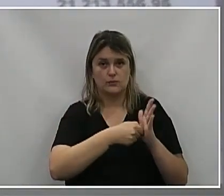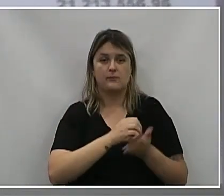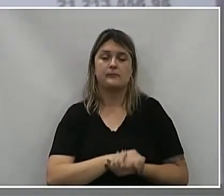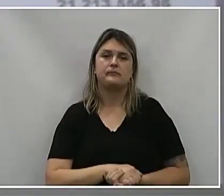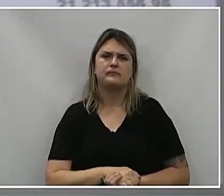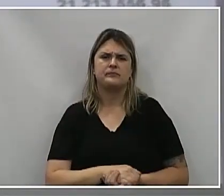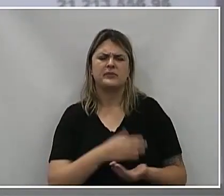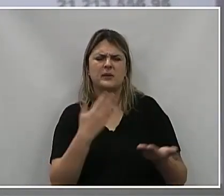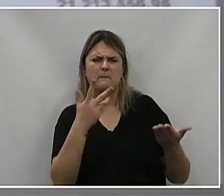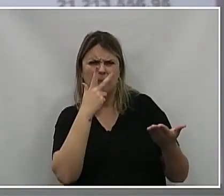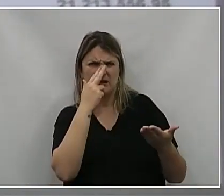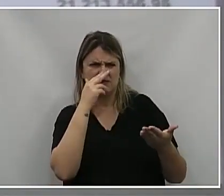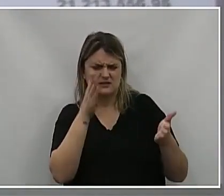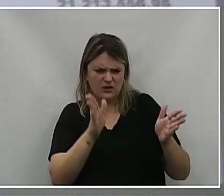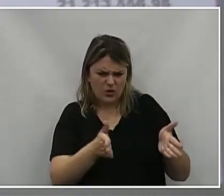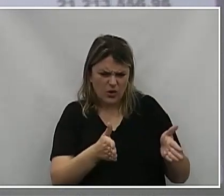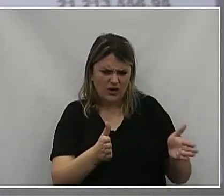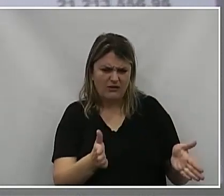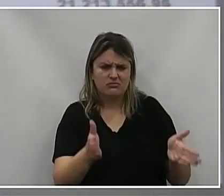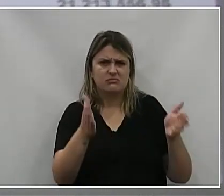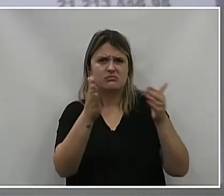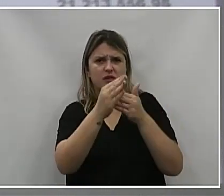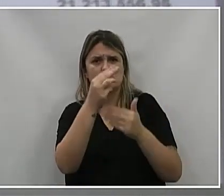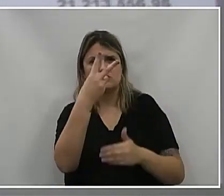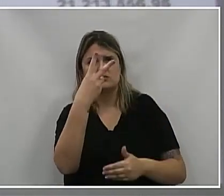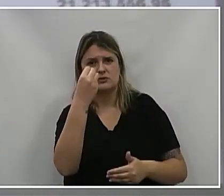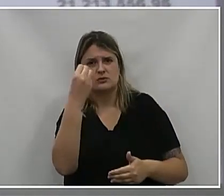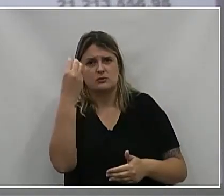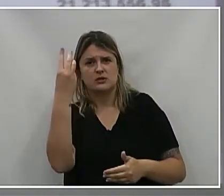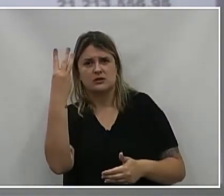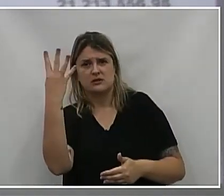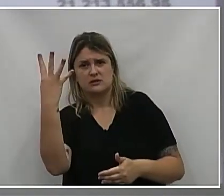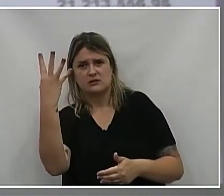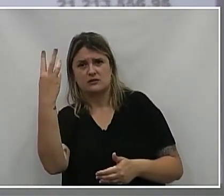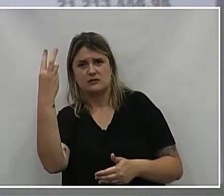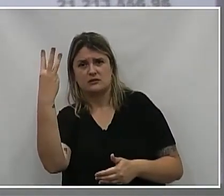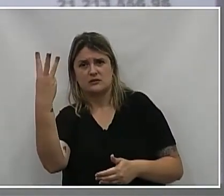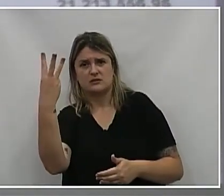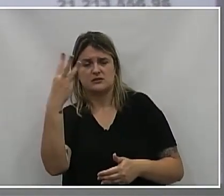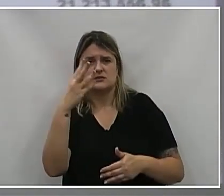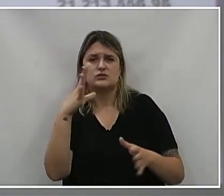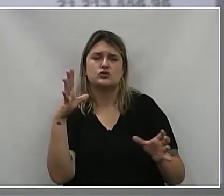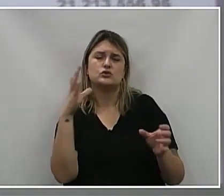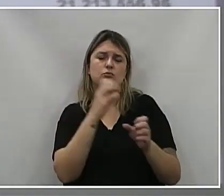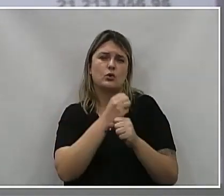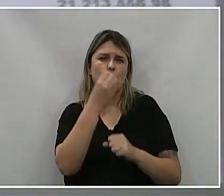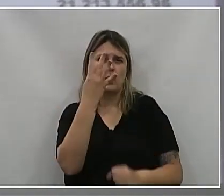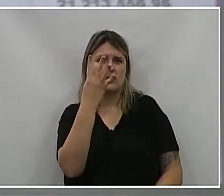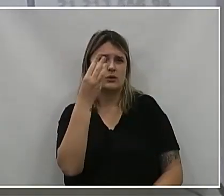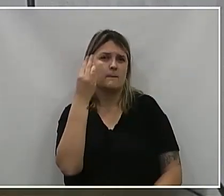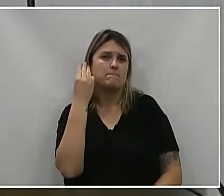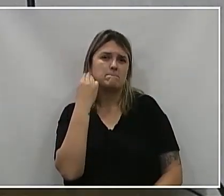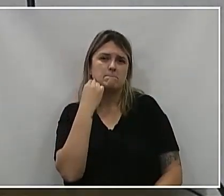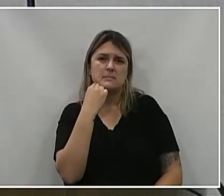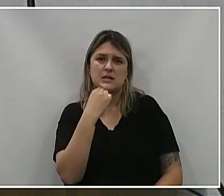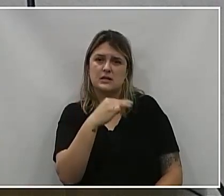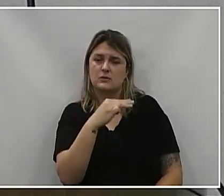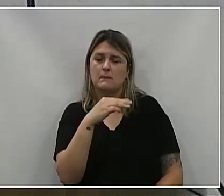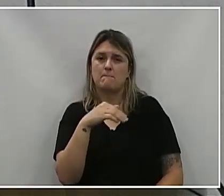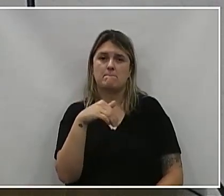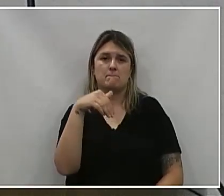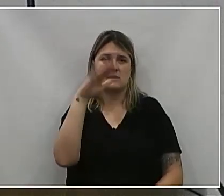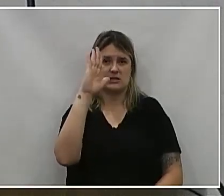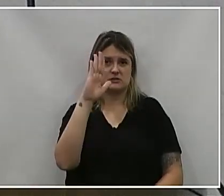2043. Né? Nessa projeção de 2043, estimaríamos em torno de 4 milhões que estaria além daquilo que